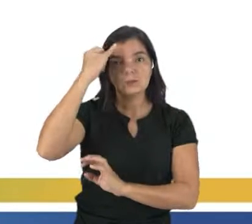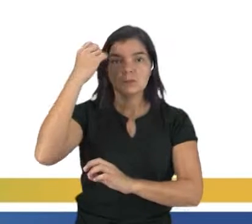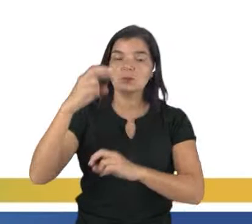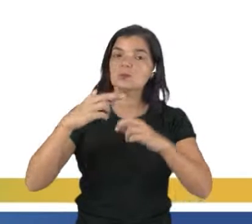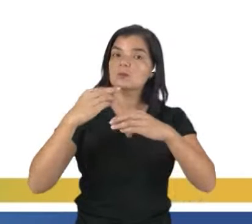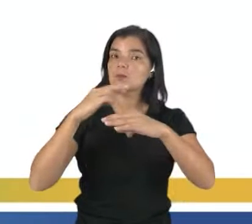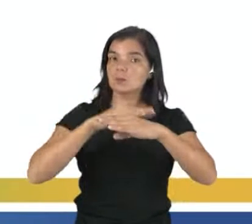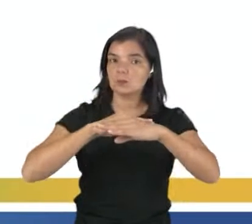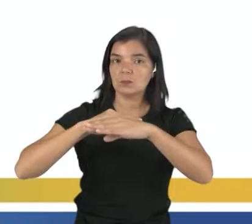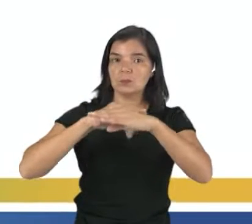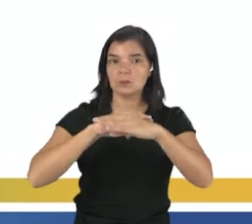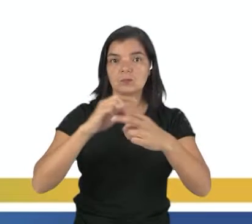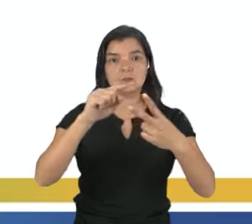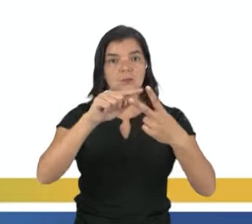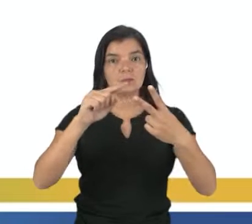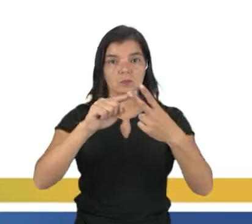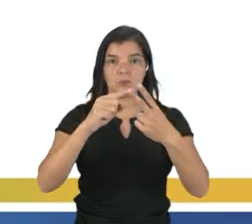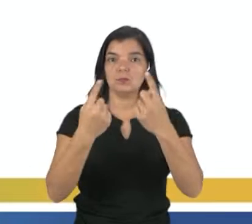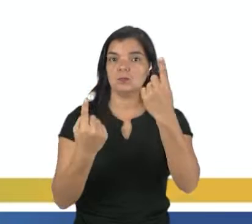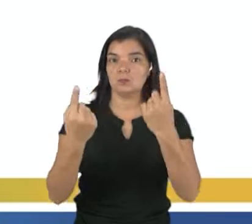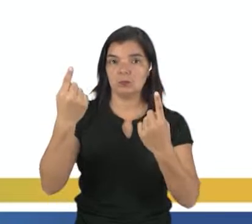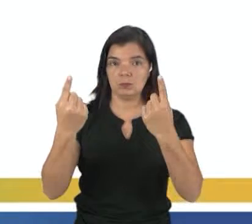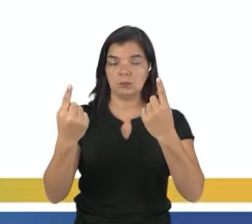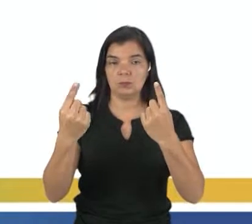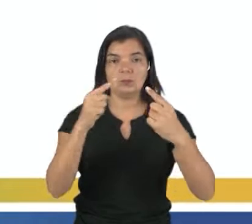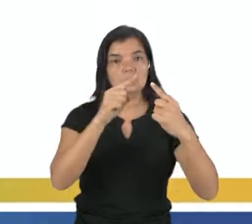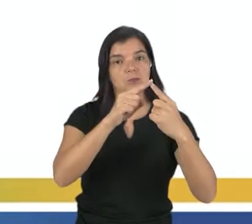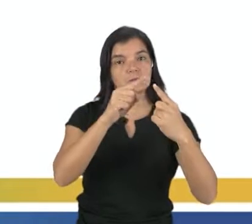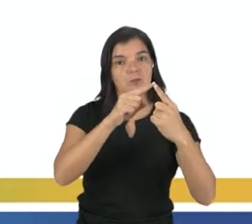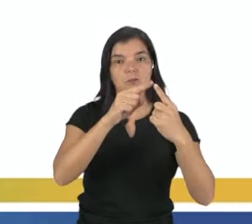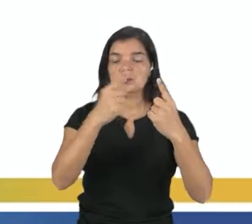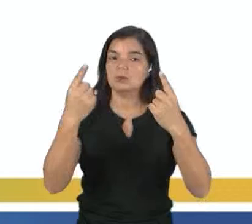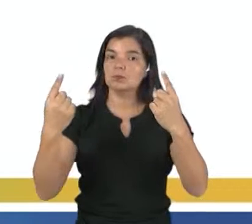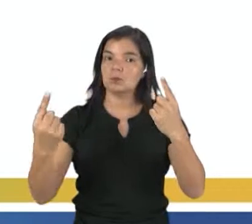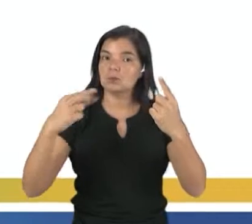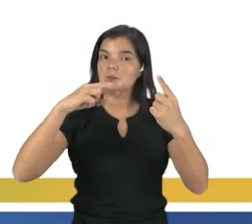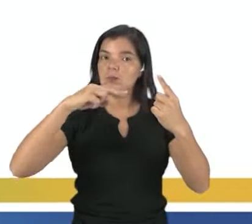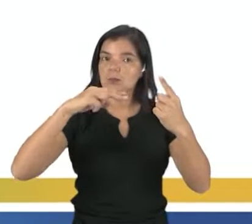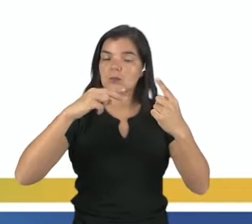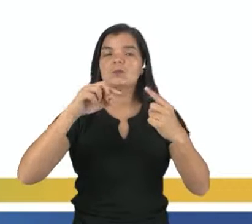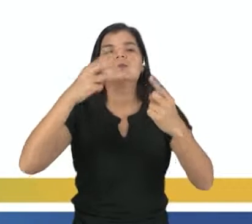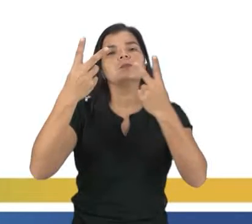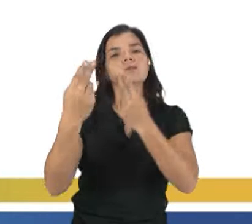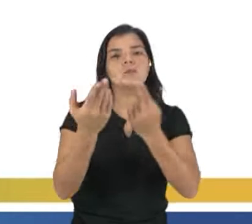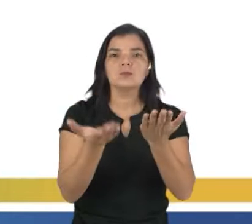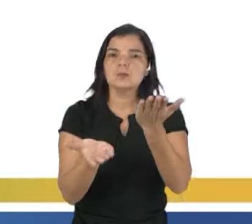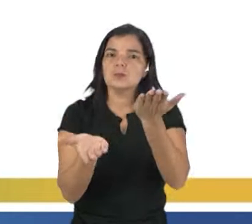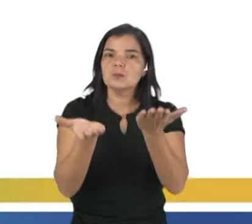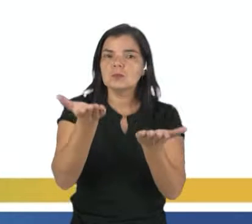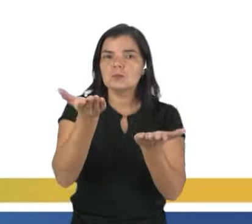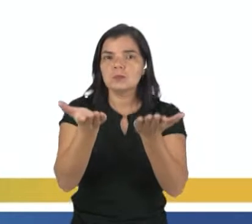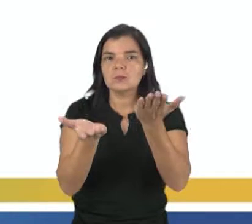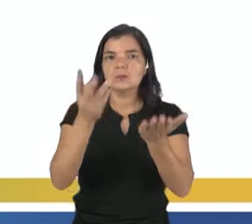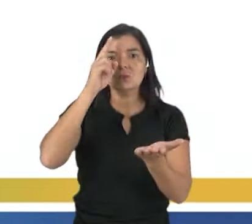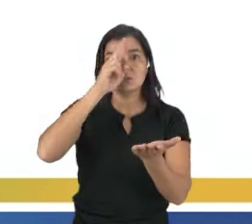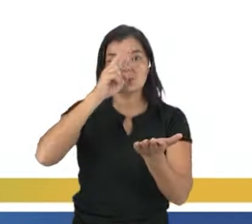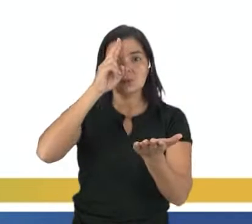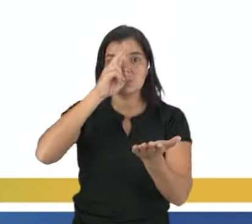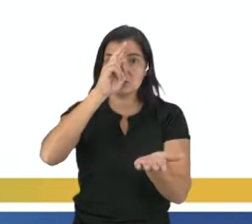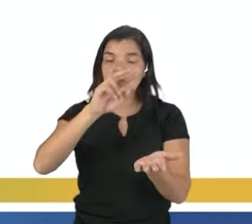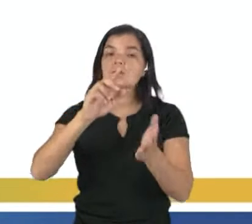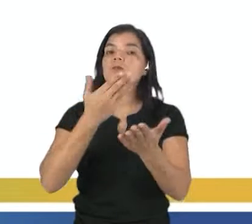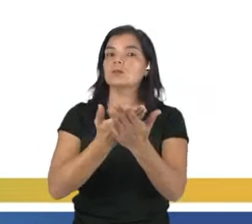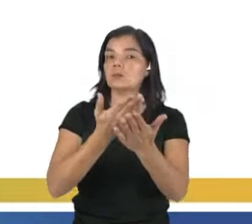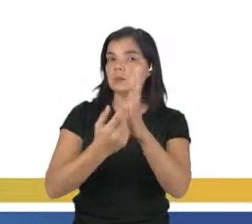igualdade entre dois lados entre dois membros é que nem a balança de dois pratos Você lembra que a gente tratou na